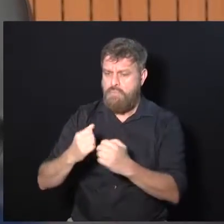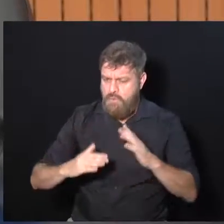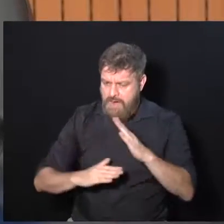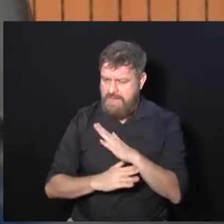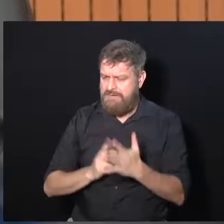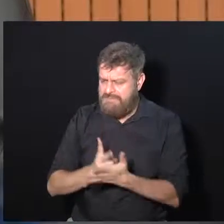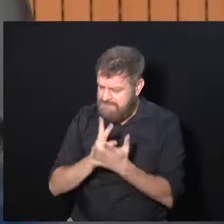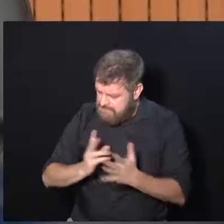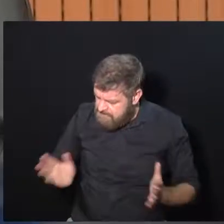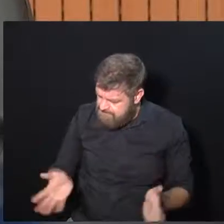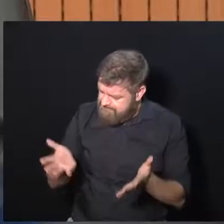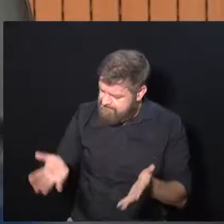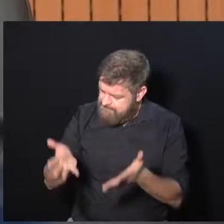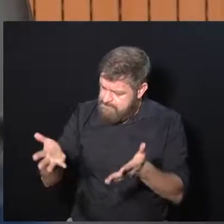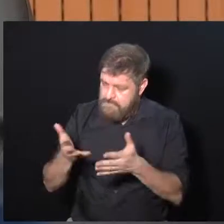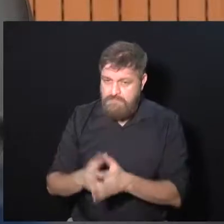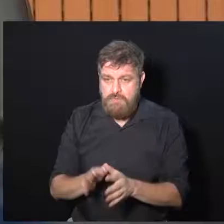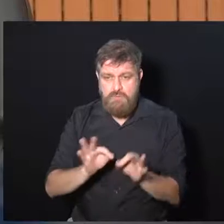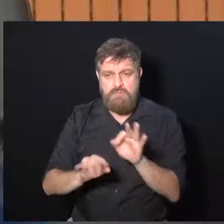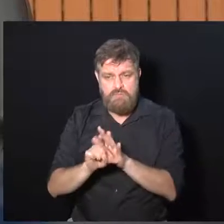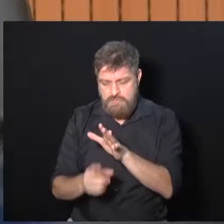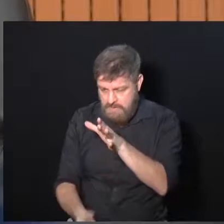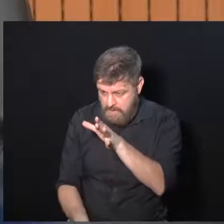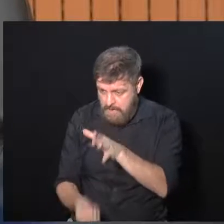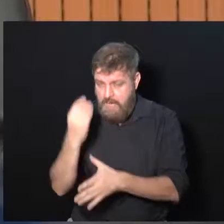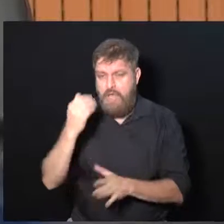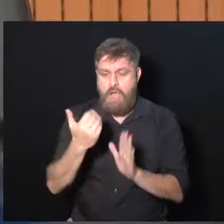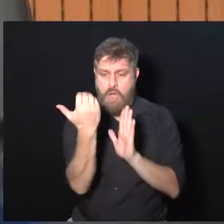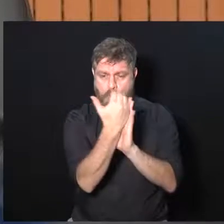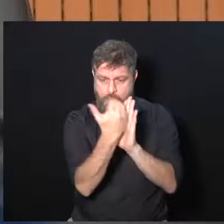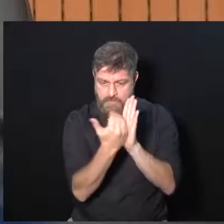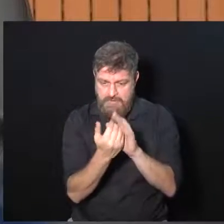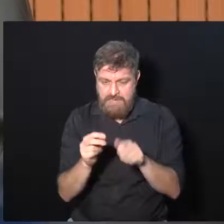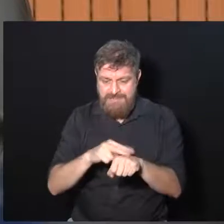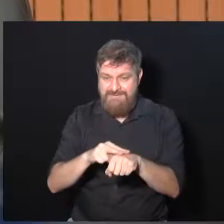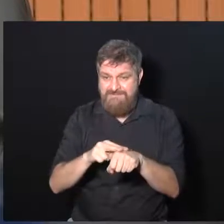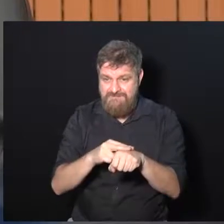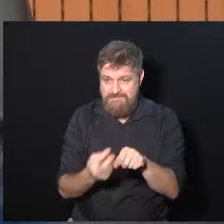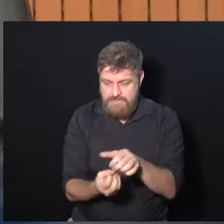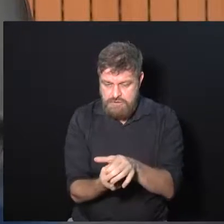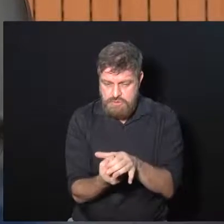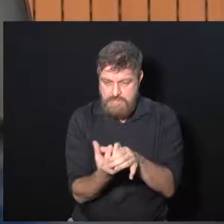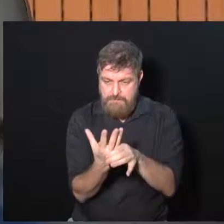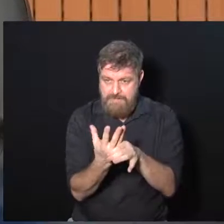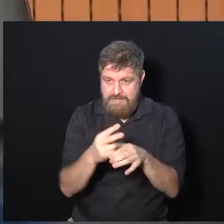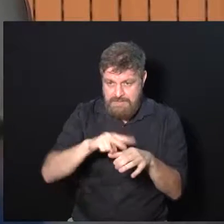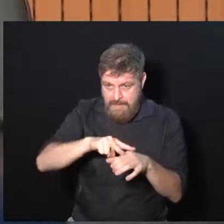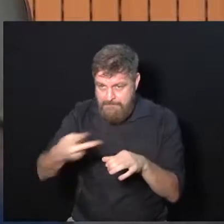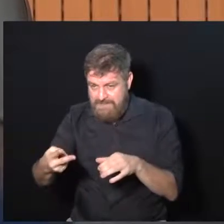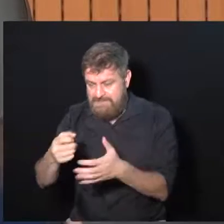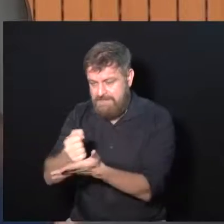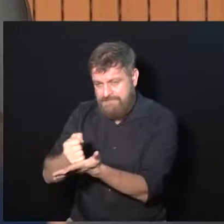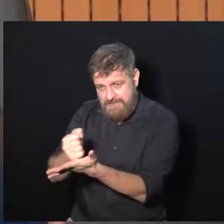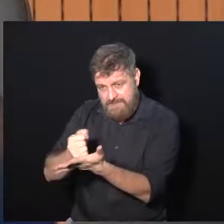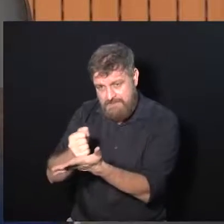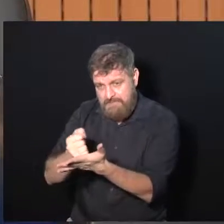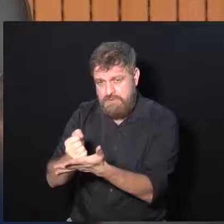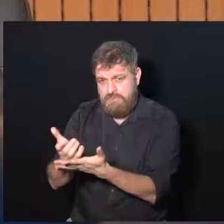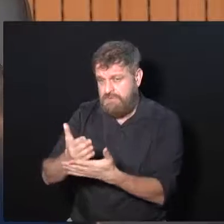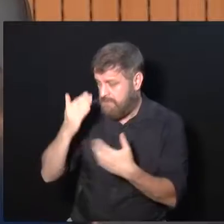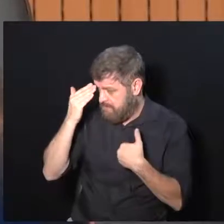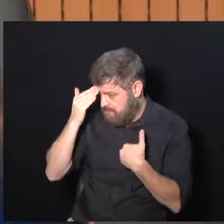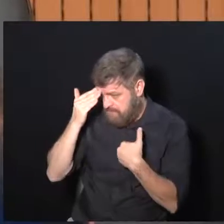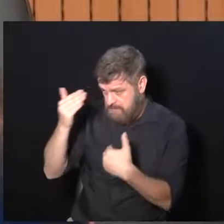deu, instituindo as leis do Programa Municipal de Fitoterapia de Campinas. Então, eu agradeço muito ao